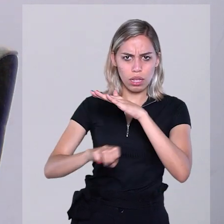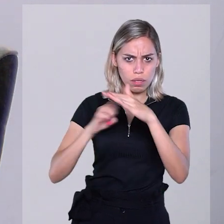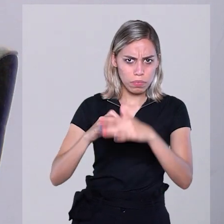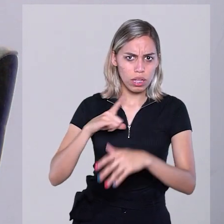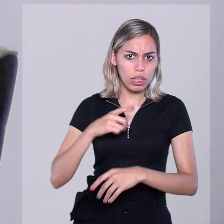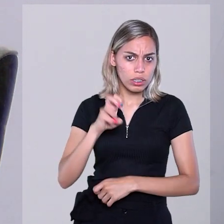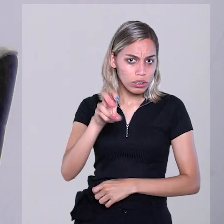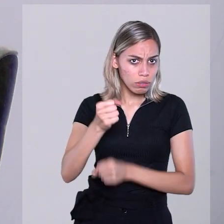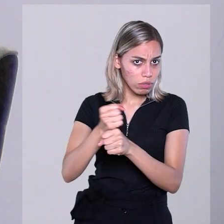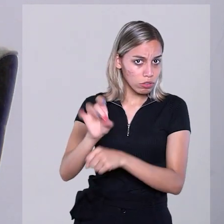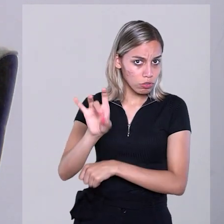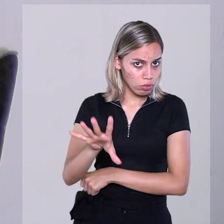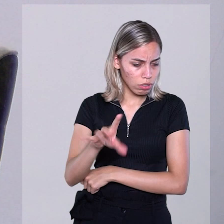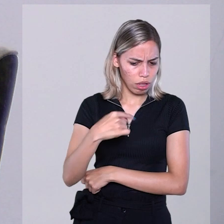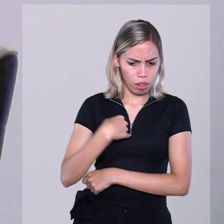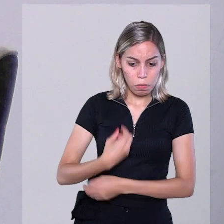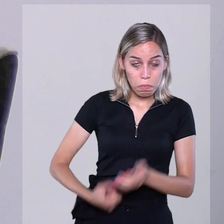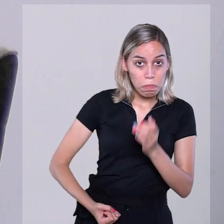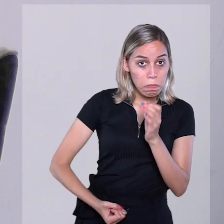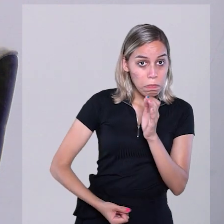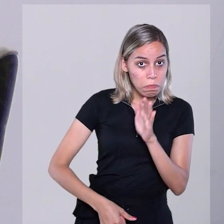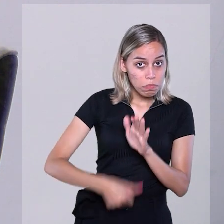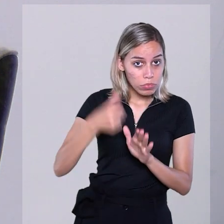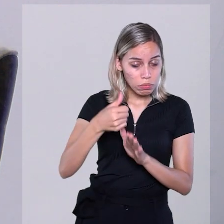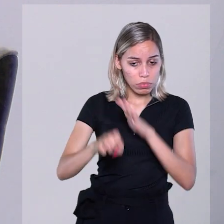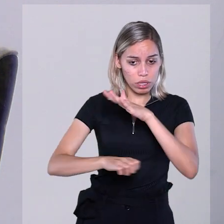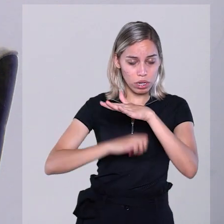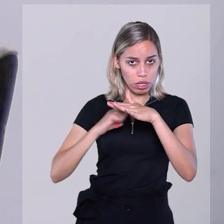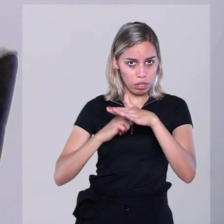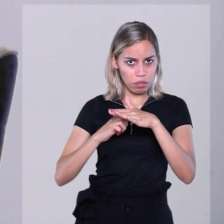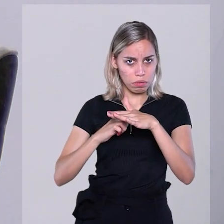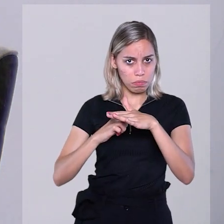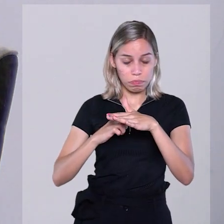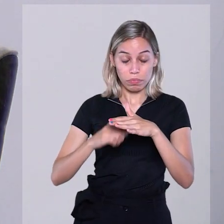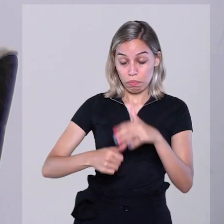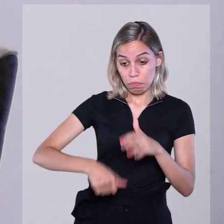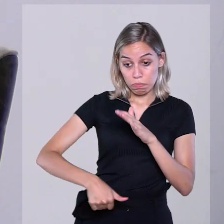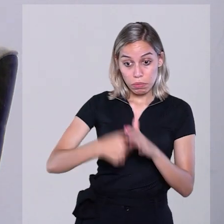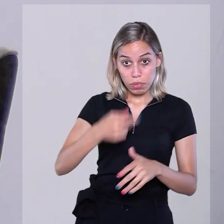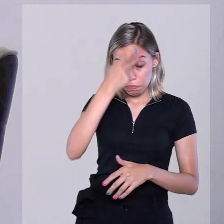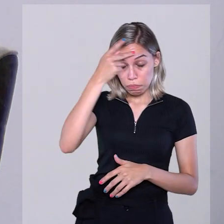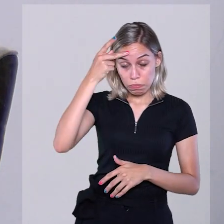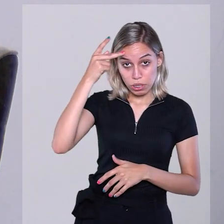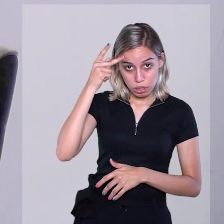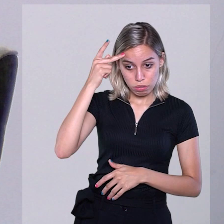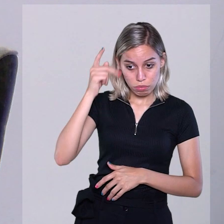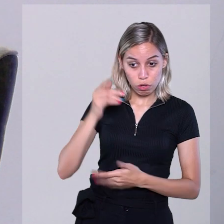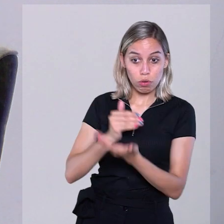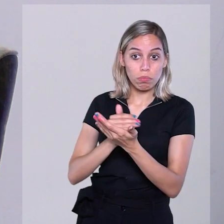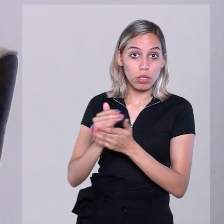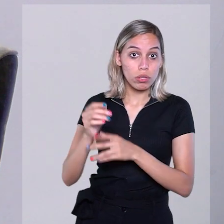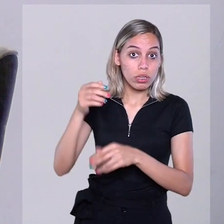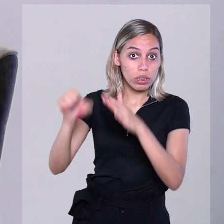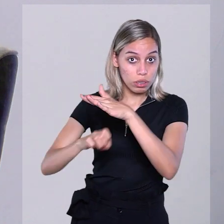fui um dos primeiros a assinar contrato com essa editora. Eu fiquei sabendo agora, durante a